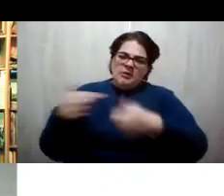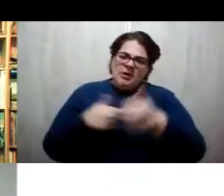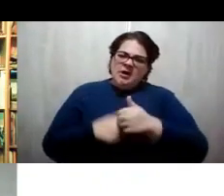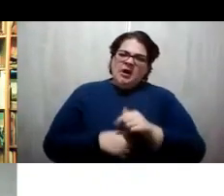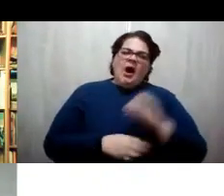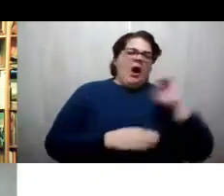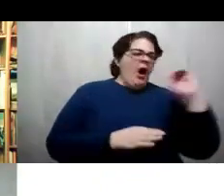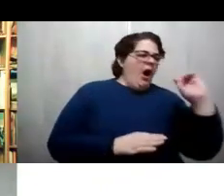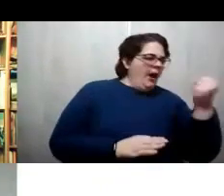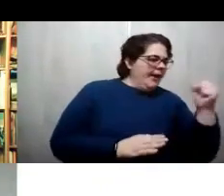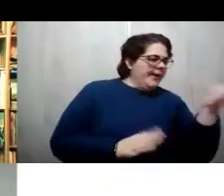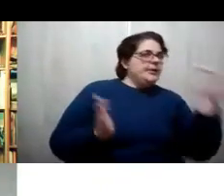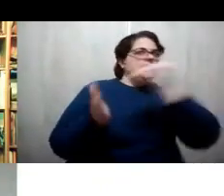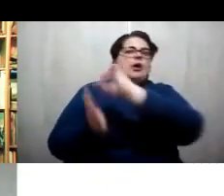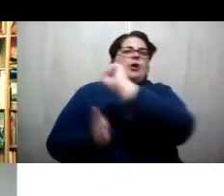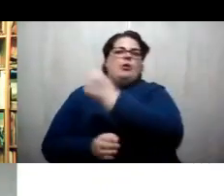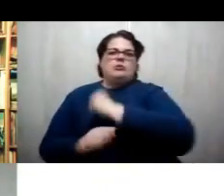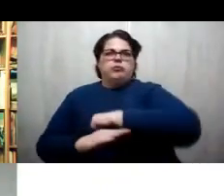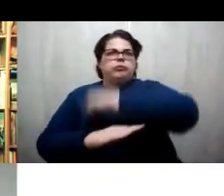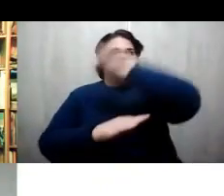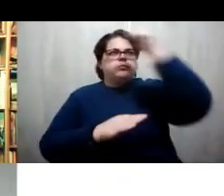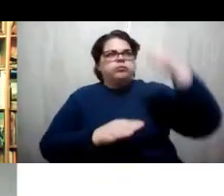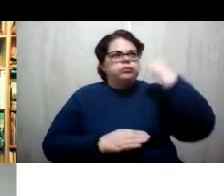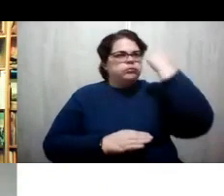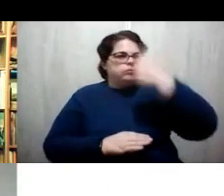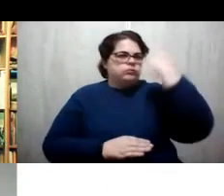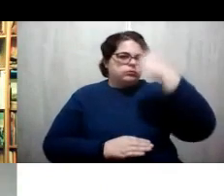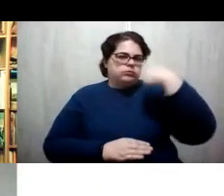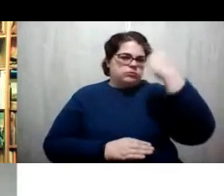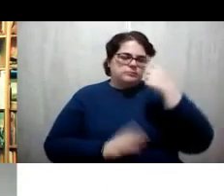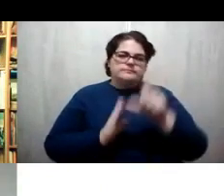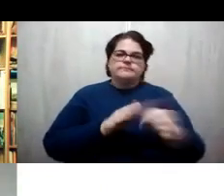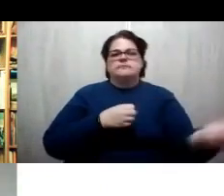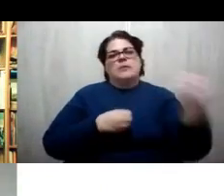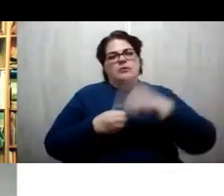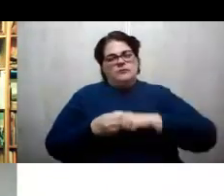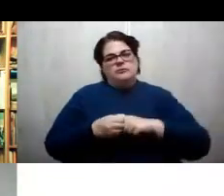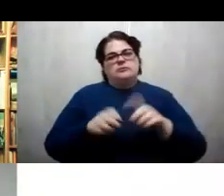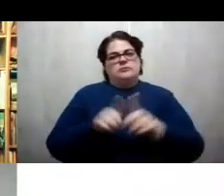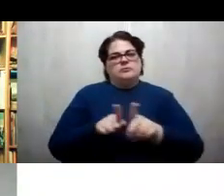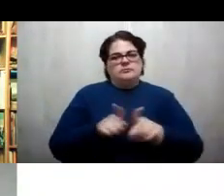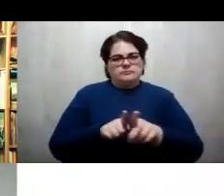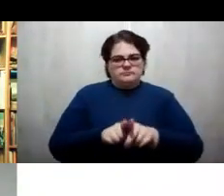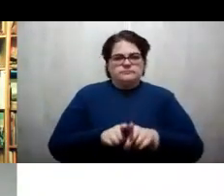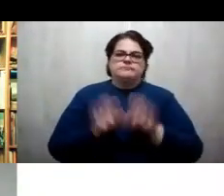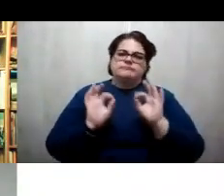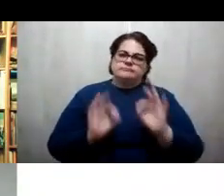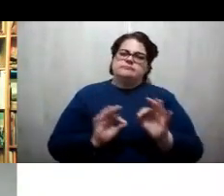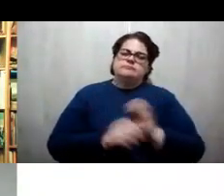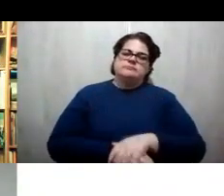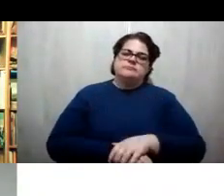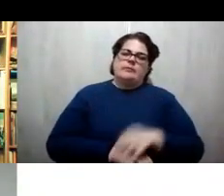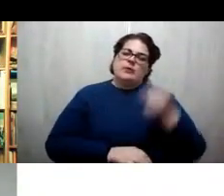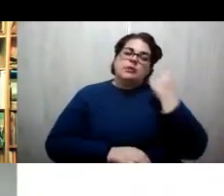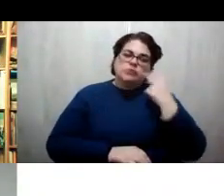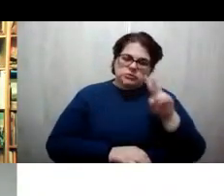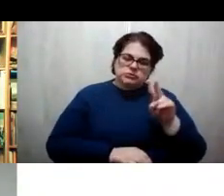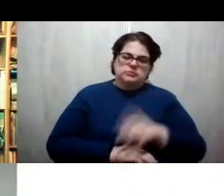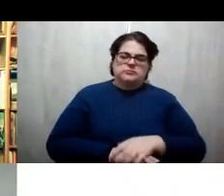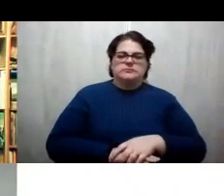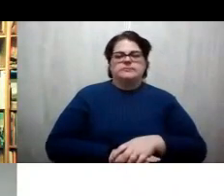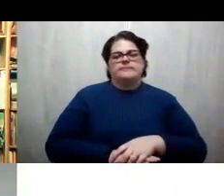8. Meu Deus, e voltava depois, no outro dia, às 8 de novo, antes das 8. Mas foram só 2 dias, né? Depois,